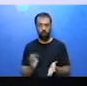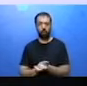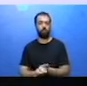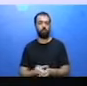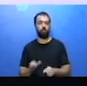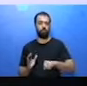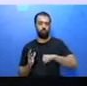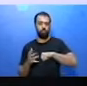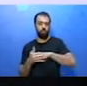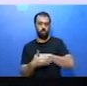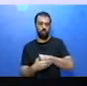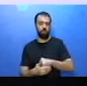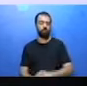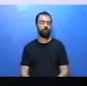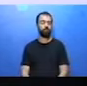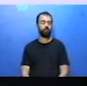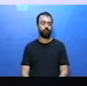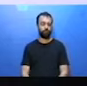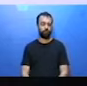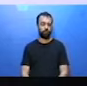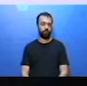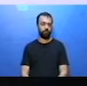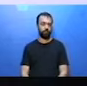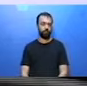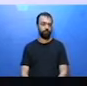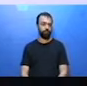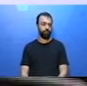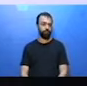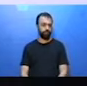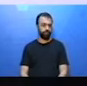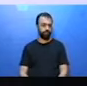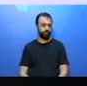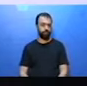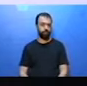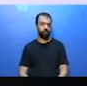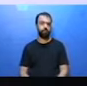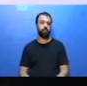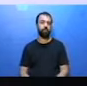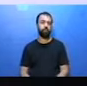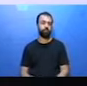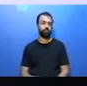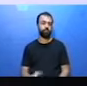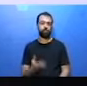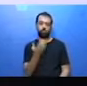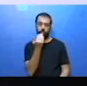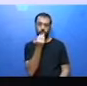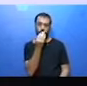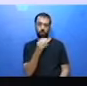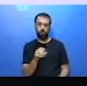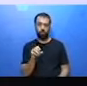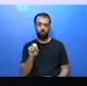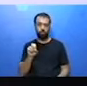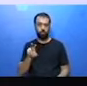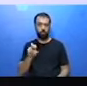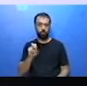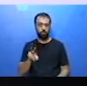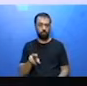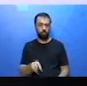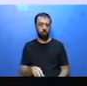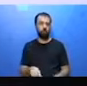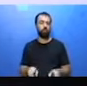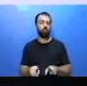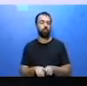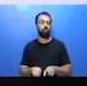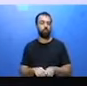pandemia precisamos estar atentos tá bom a intoxicação pode acontecer por alimentação com